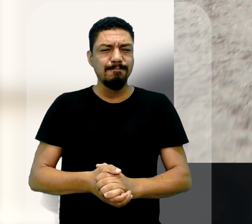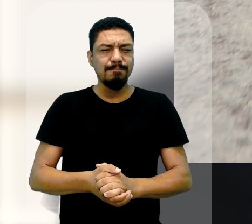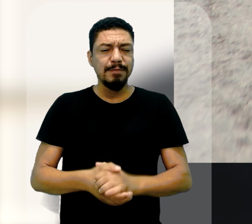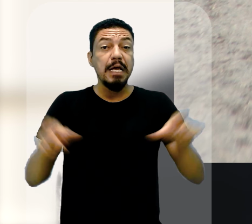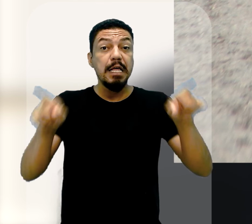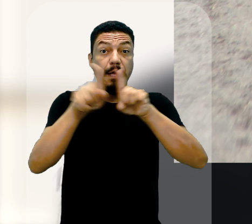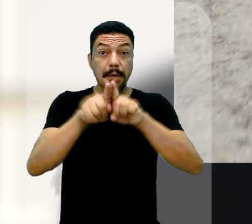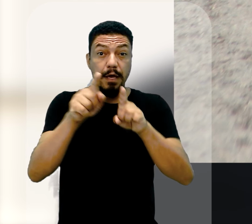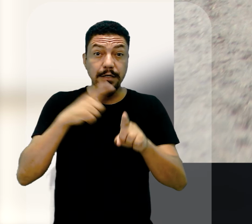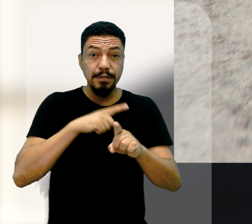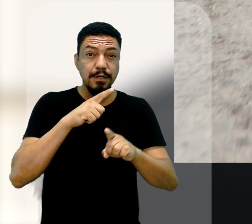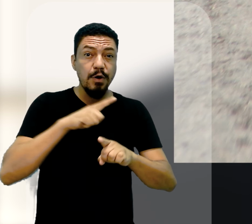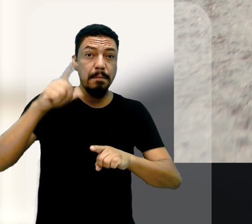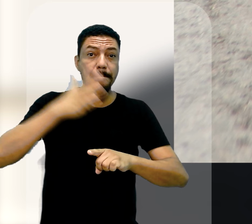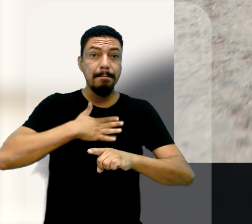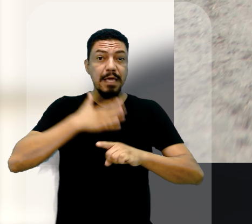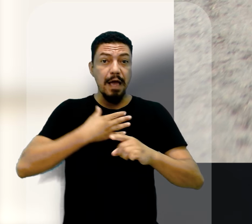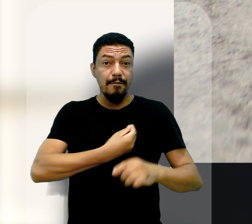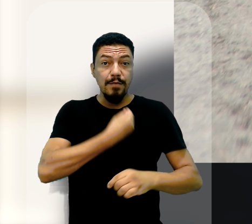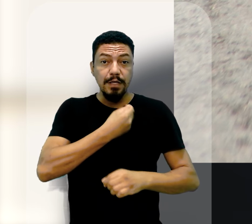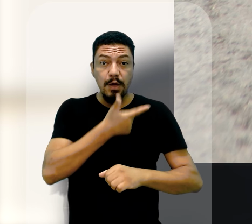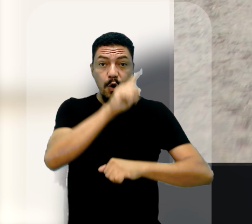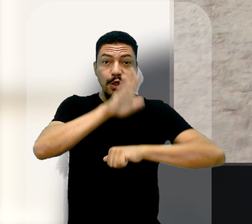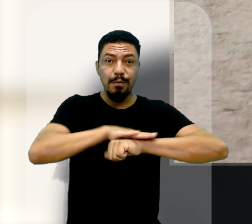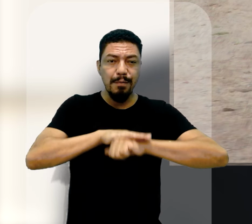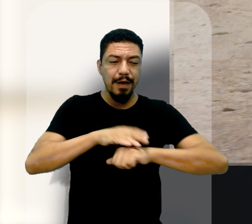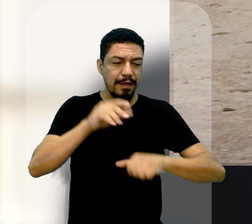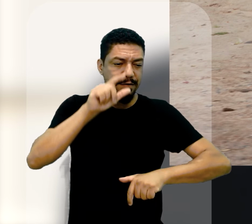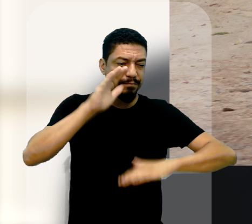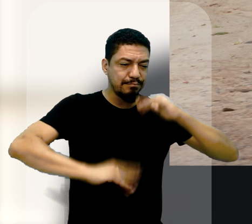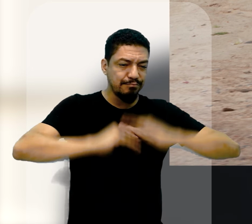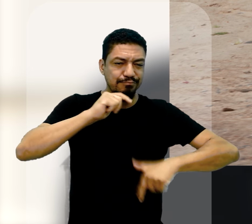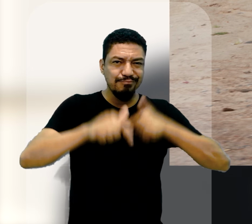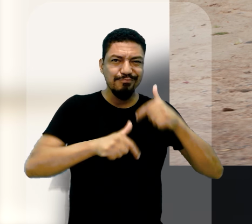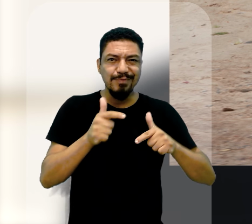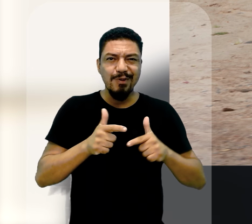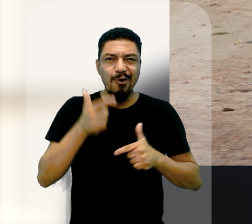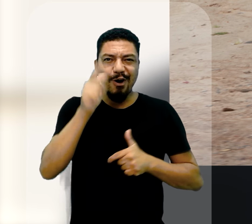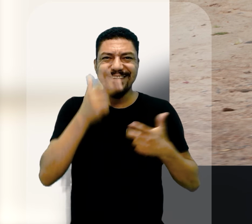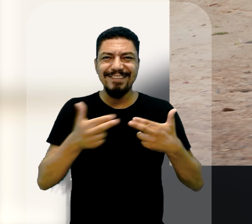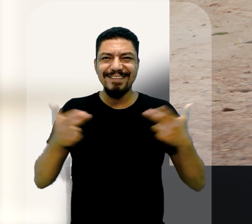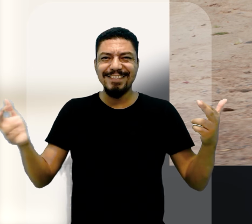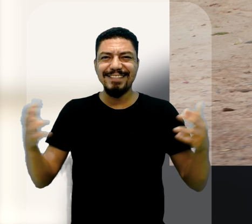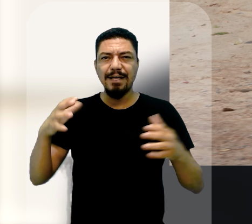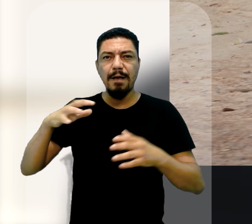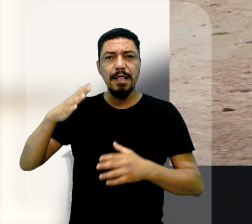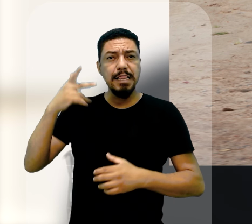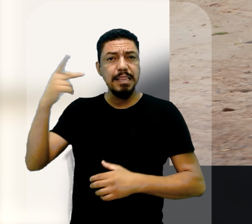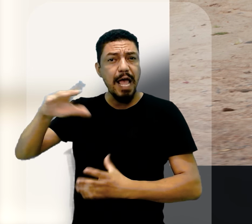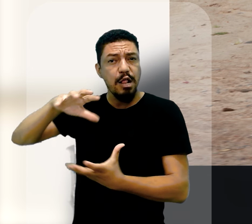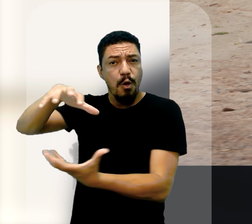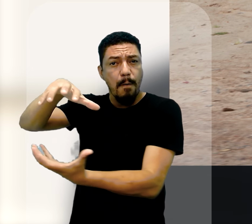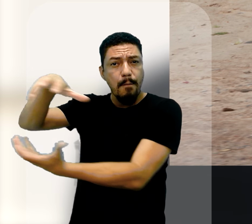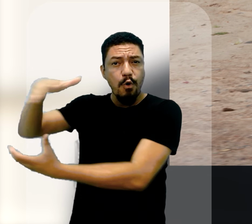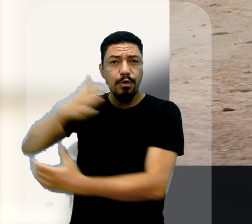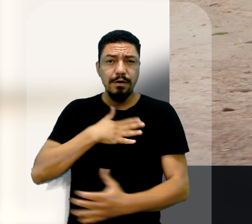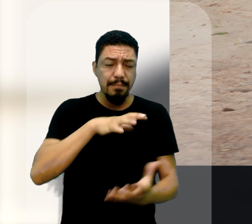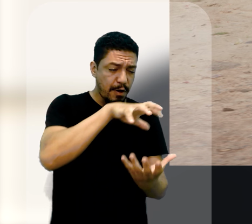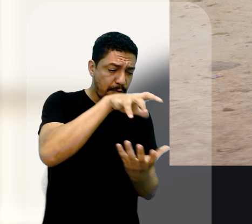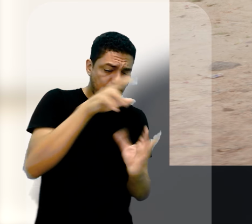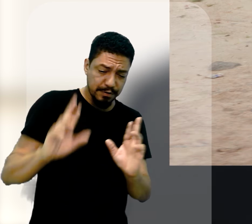em outro momento, são mundos diferentes que acho que é onde o ponto de encontro mesmo, né? Naquela fração de